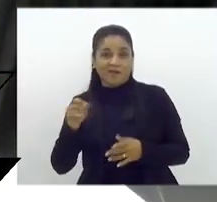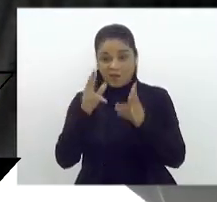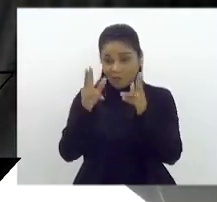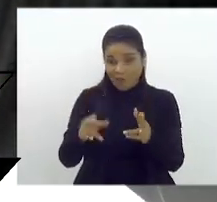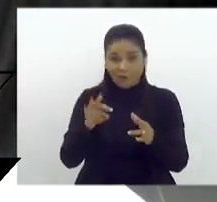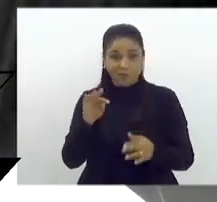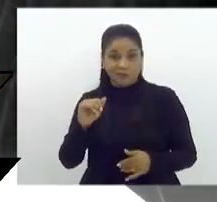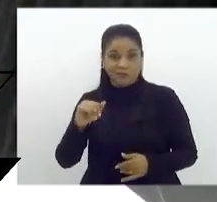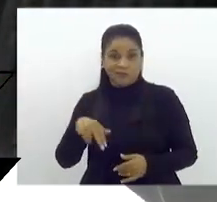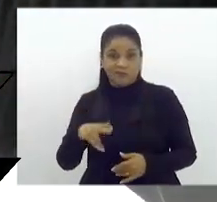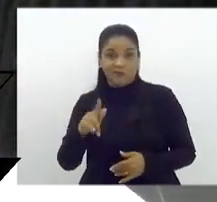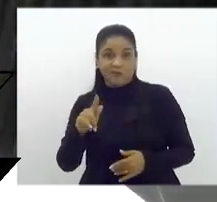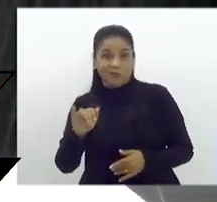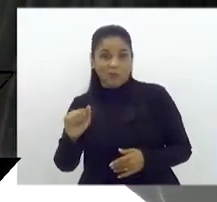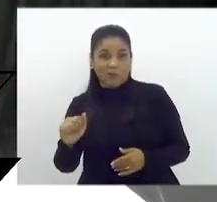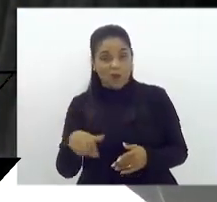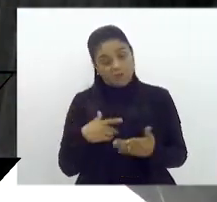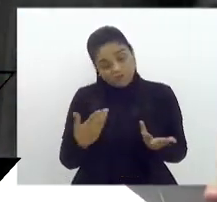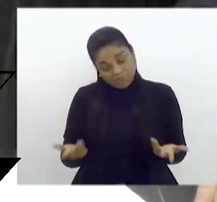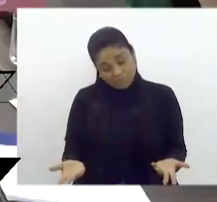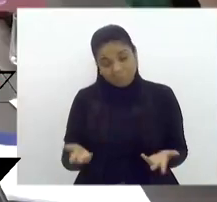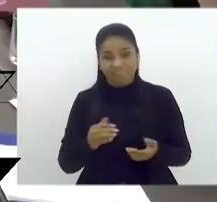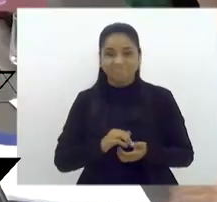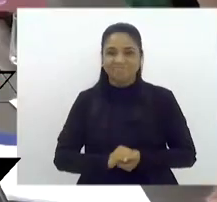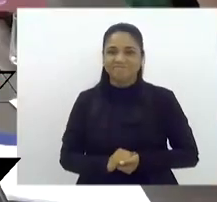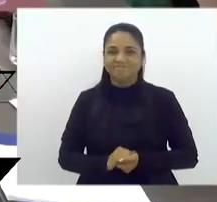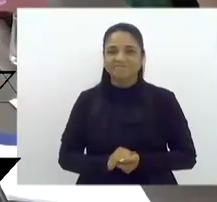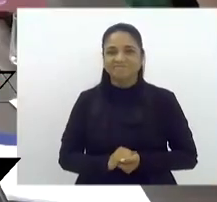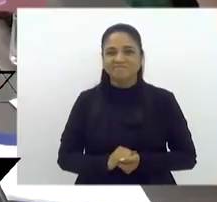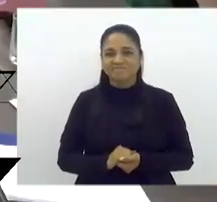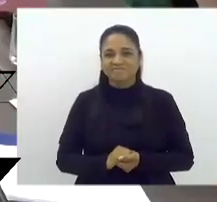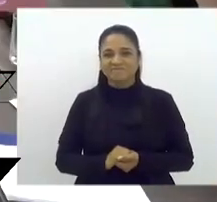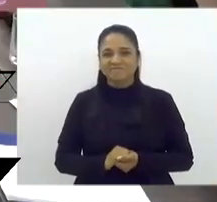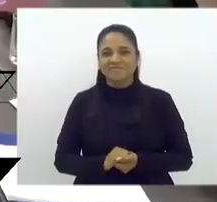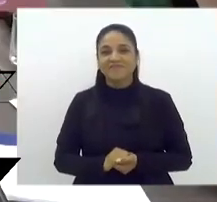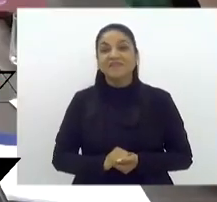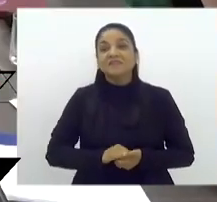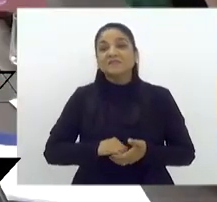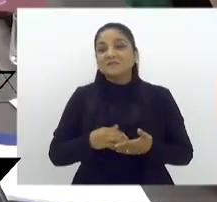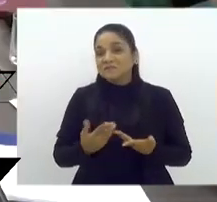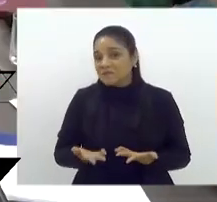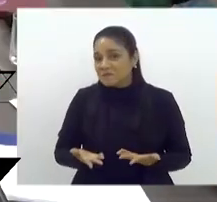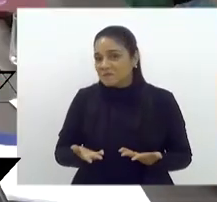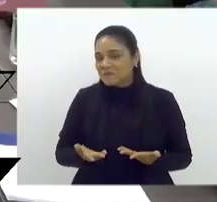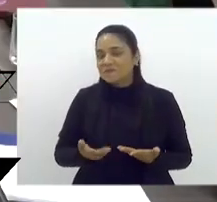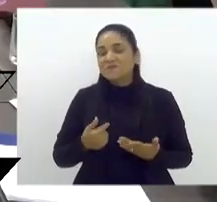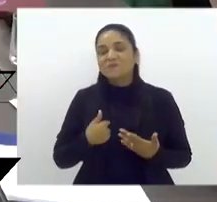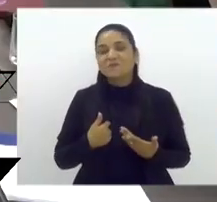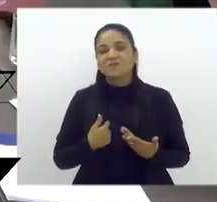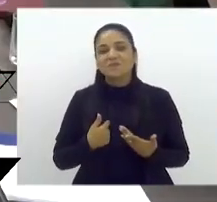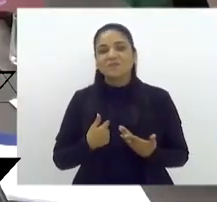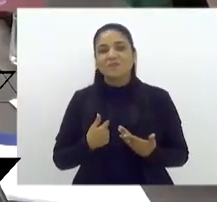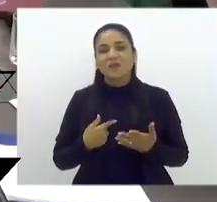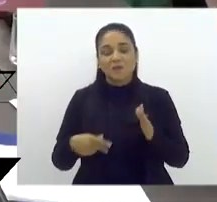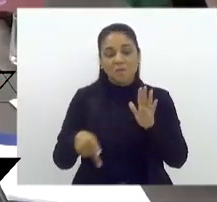Itaboraí também deveria ser. Não sei se é. Enfim, tem aqui o